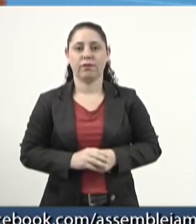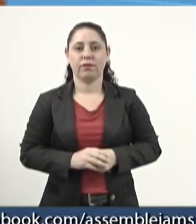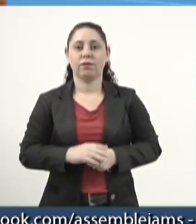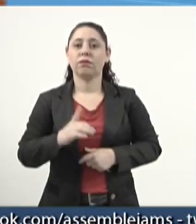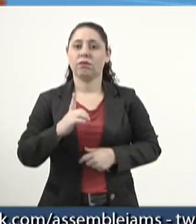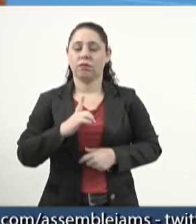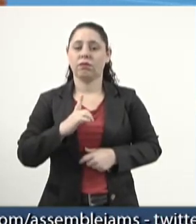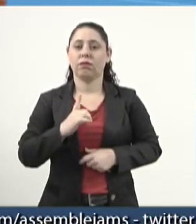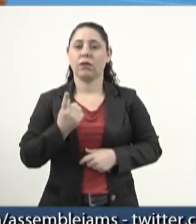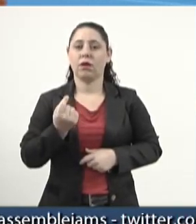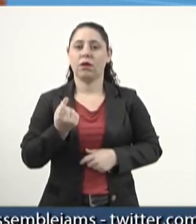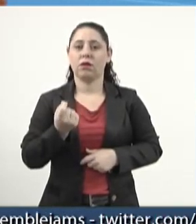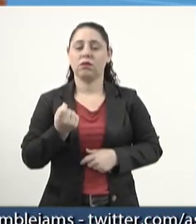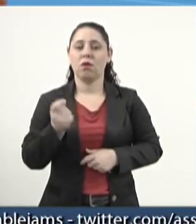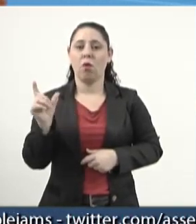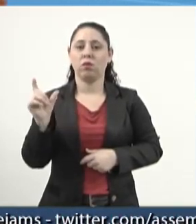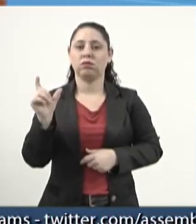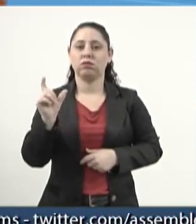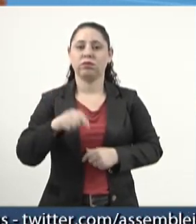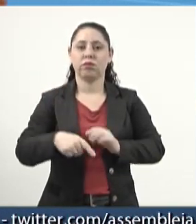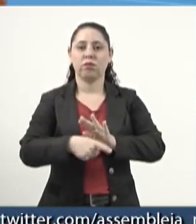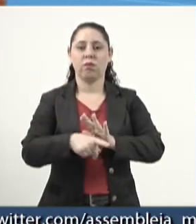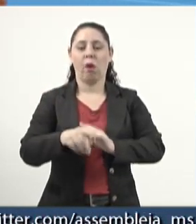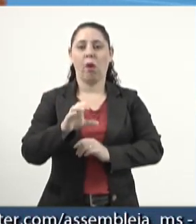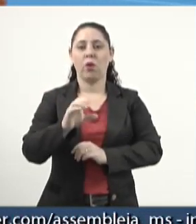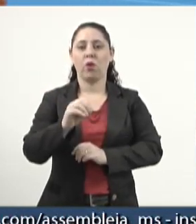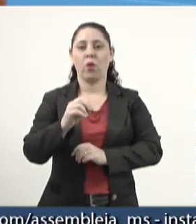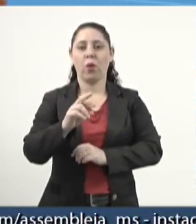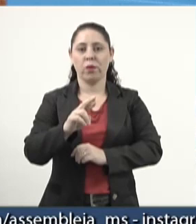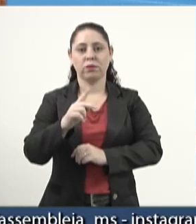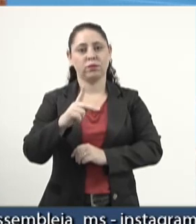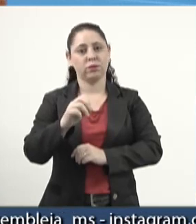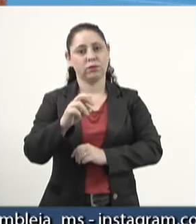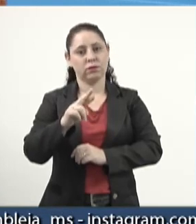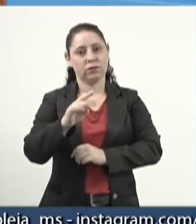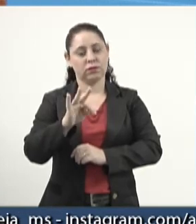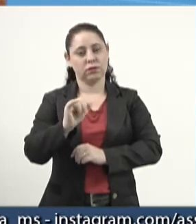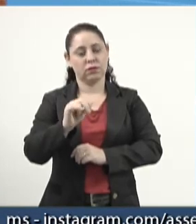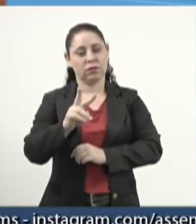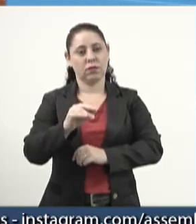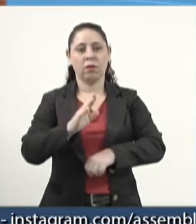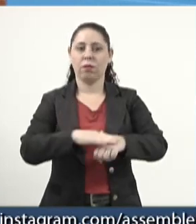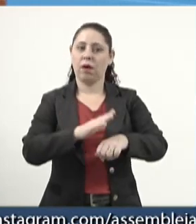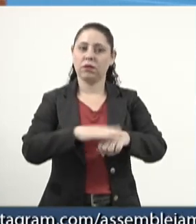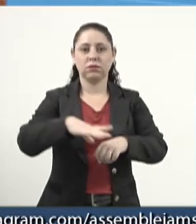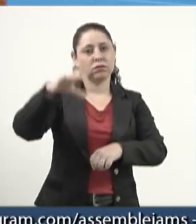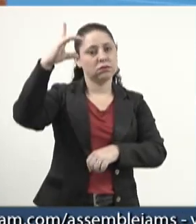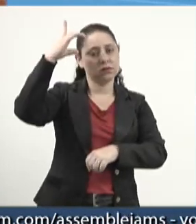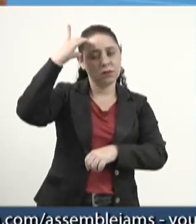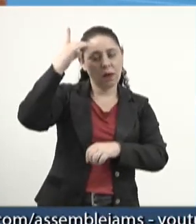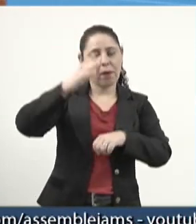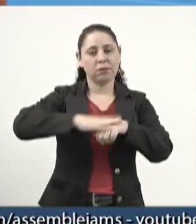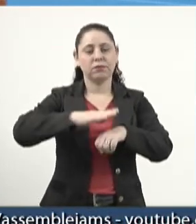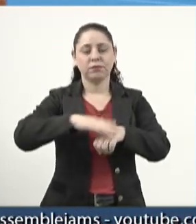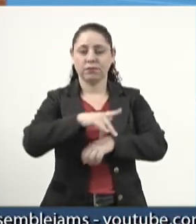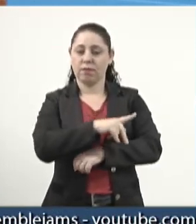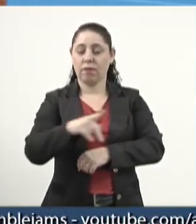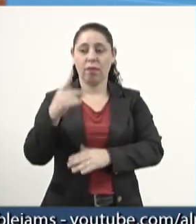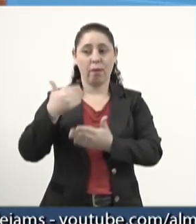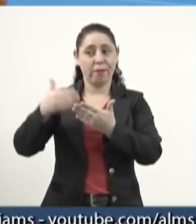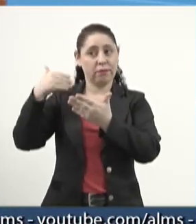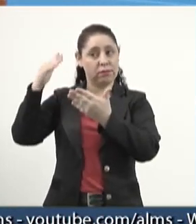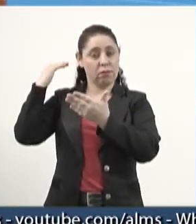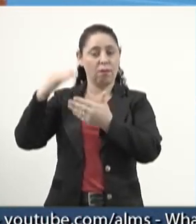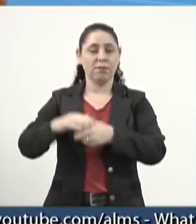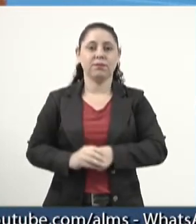tem gastado muito no cartão corporativo, mais do que a Dilma, mais do que os presidentes anteriores.